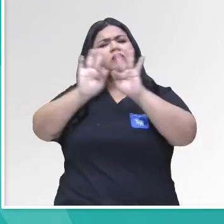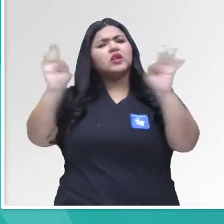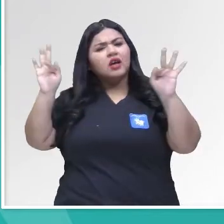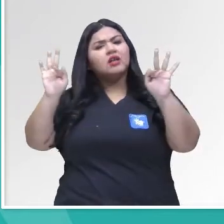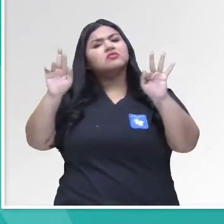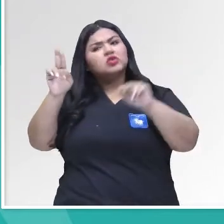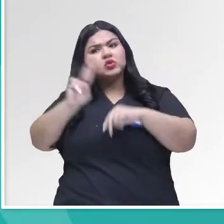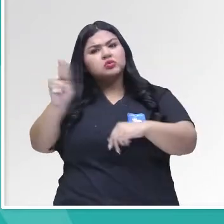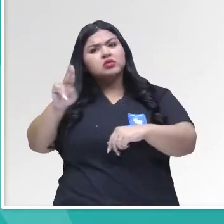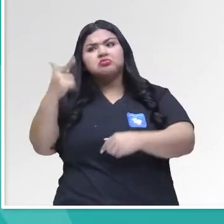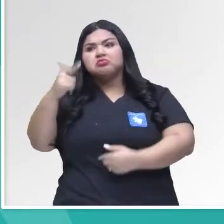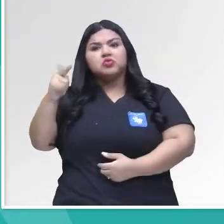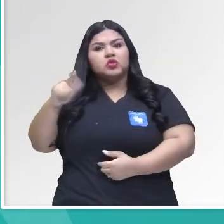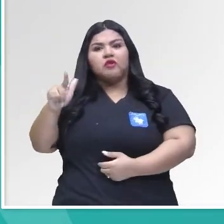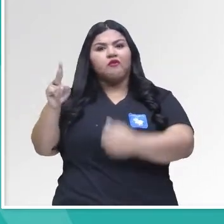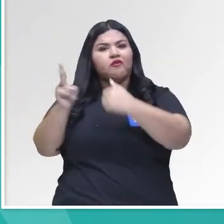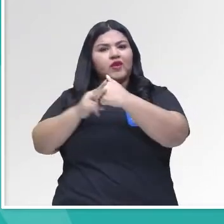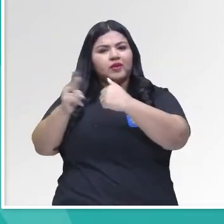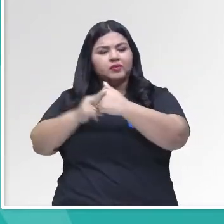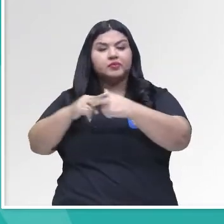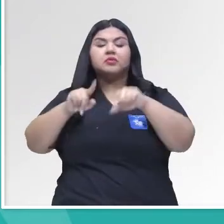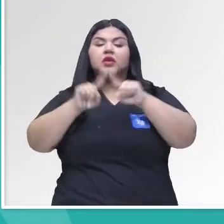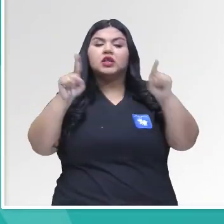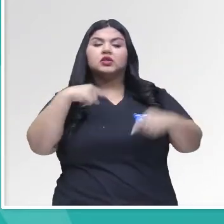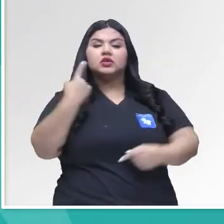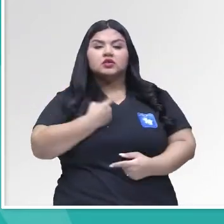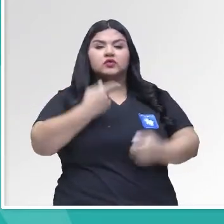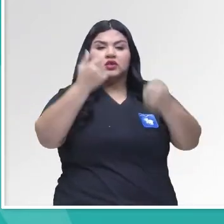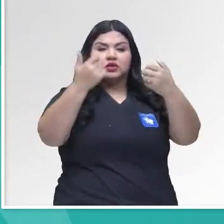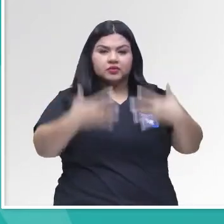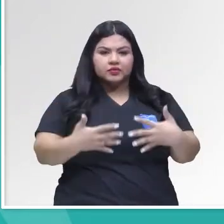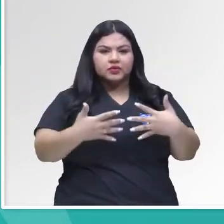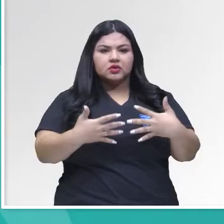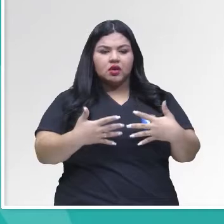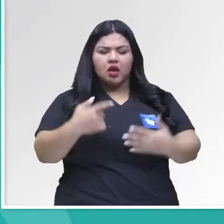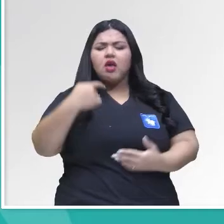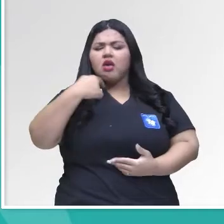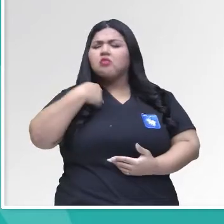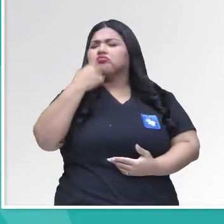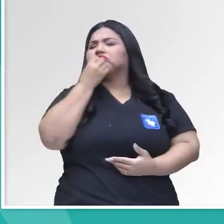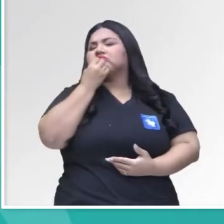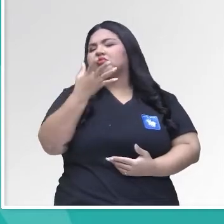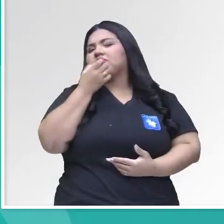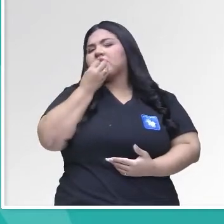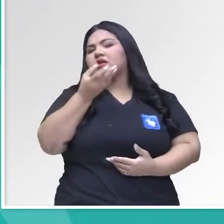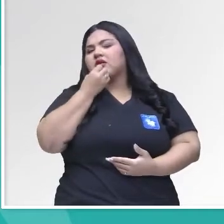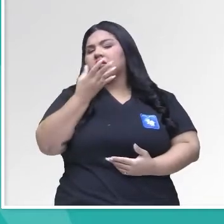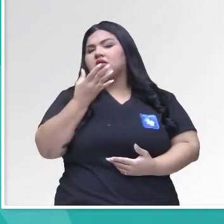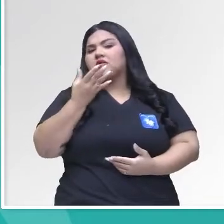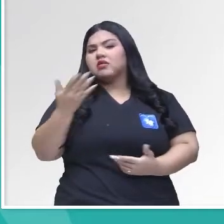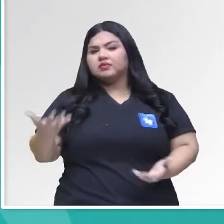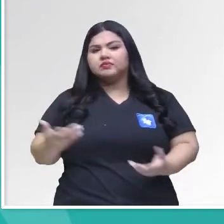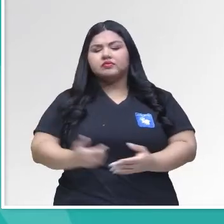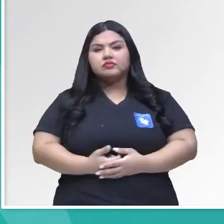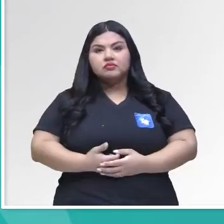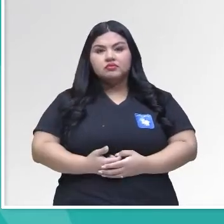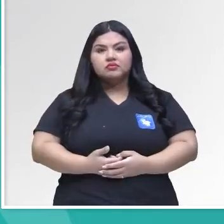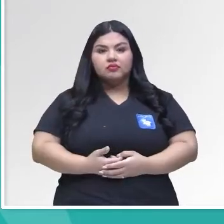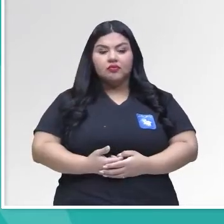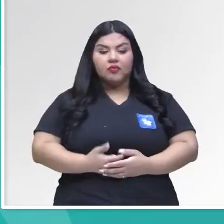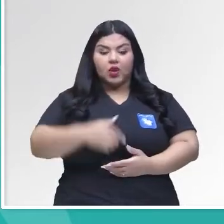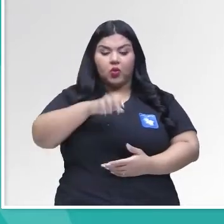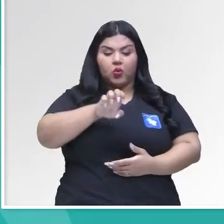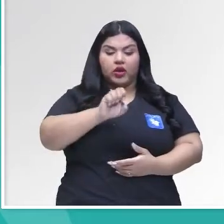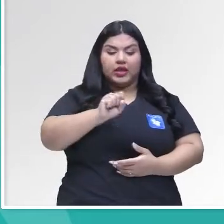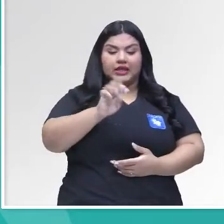não tem verbo. Agora, quando nós falamos eu estou bem, olha que interessante, o estar é